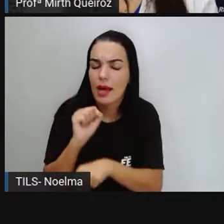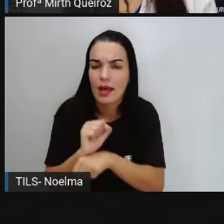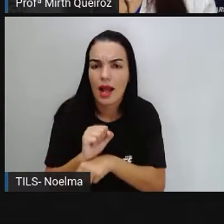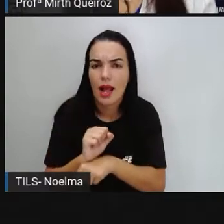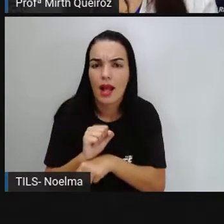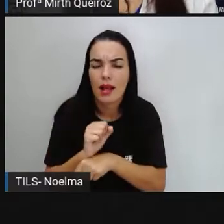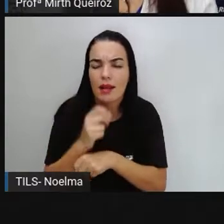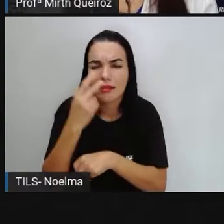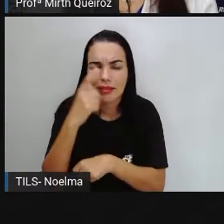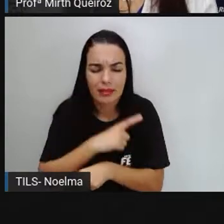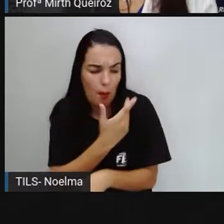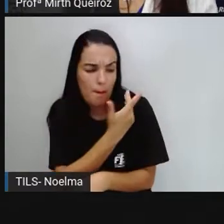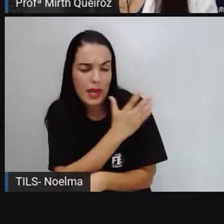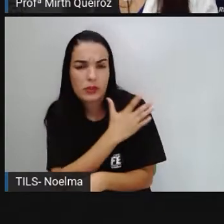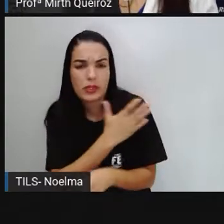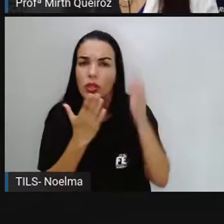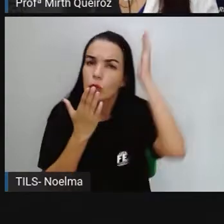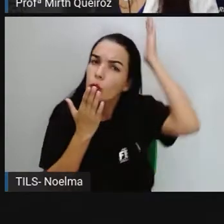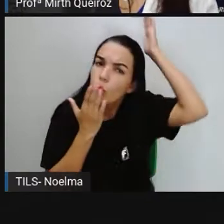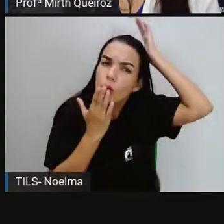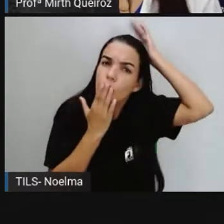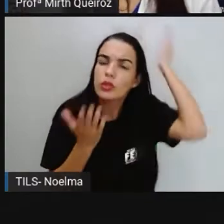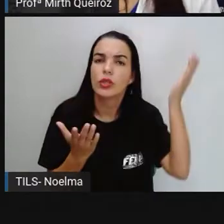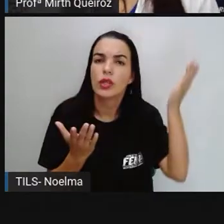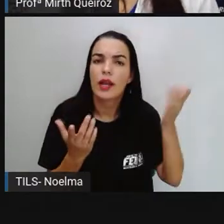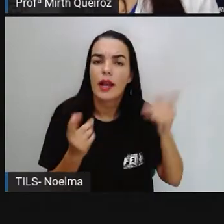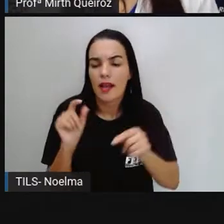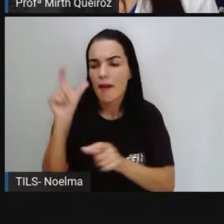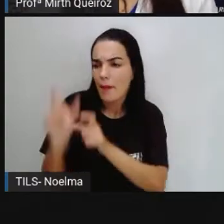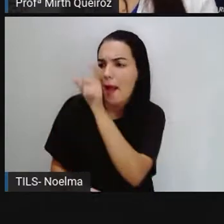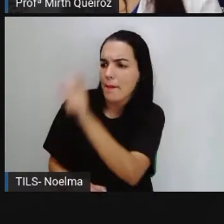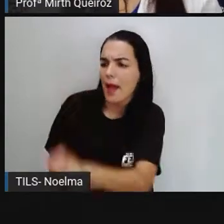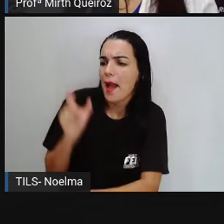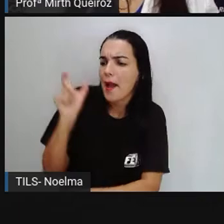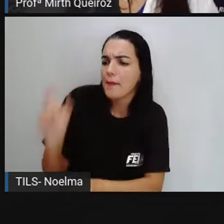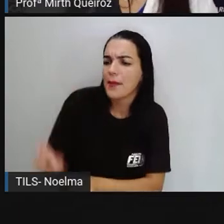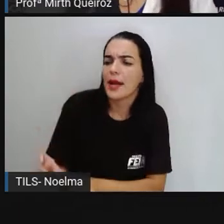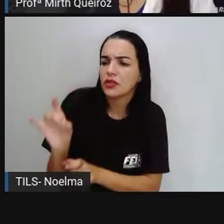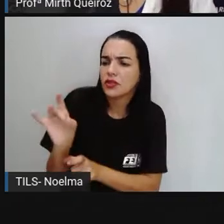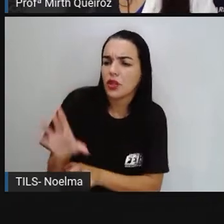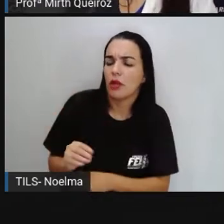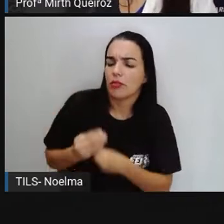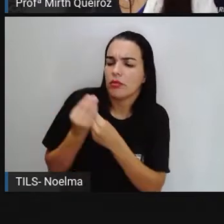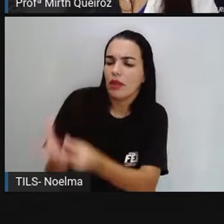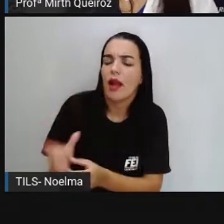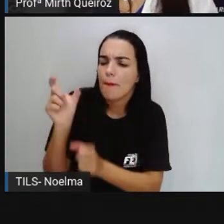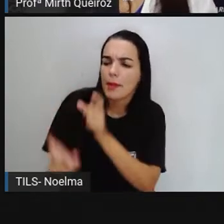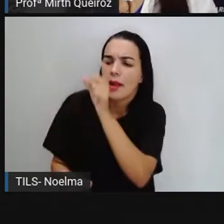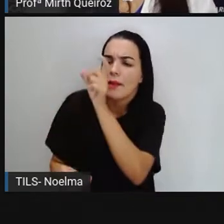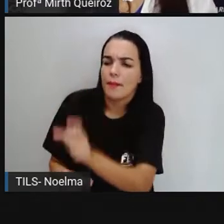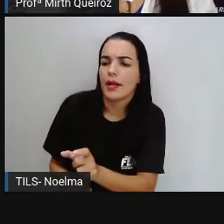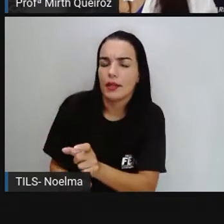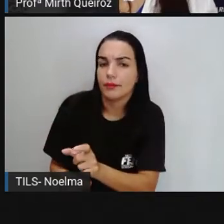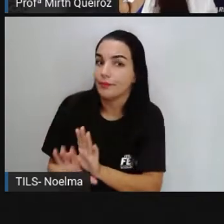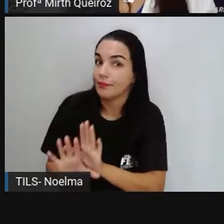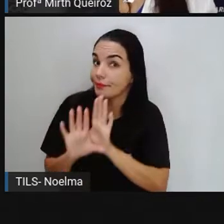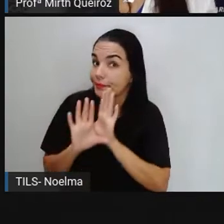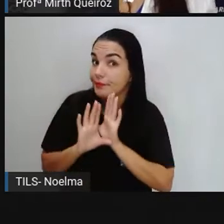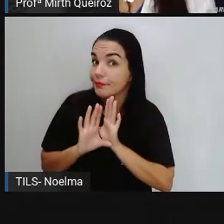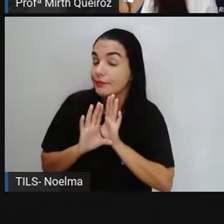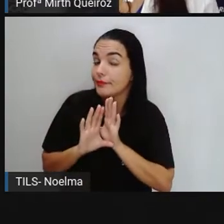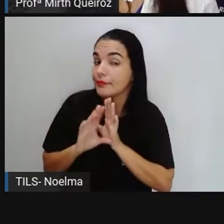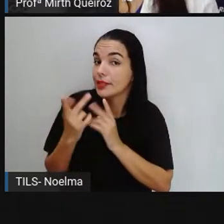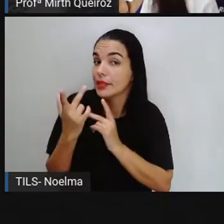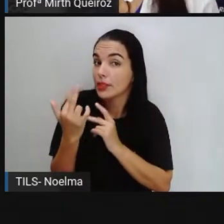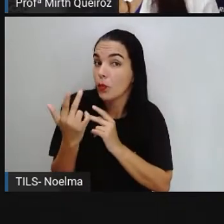ter esse preconceito com o índio e estereotipar, né, esse índio como se fosse aquele índio de lá de 1500,